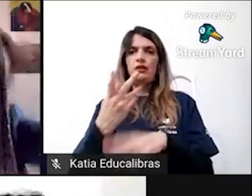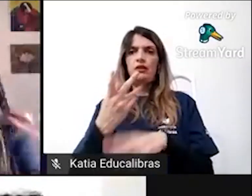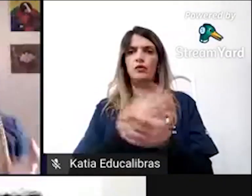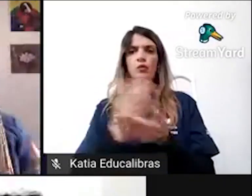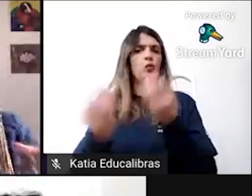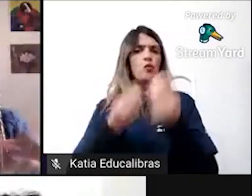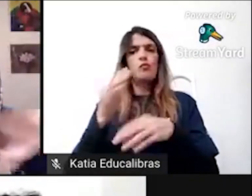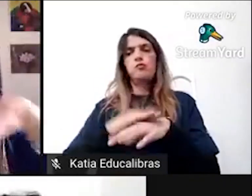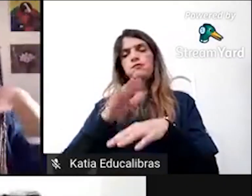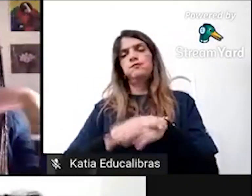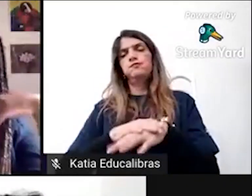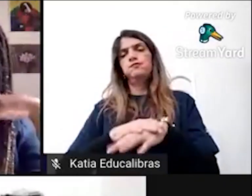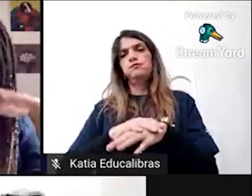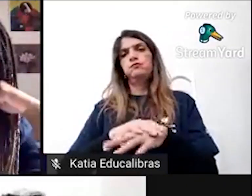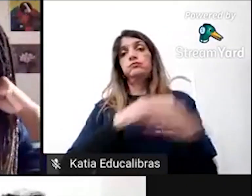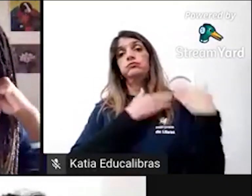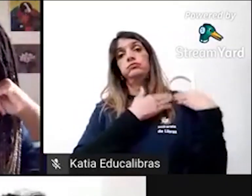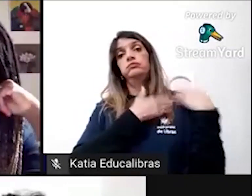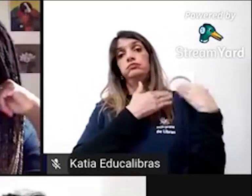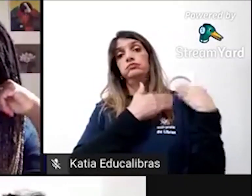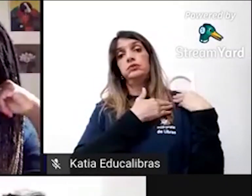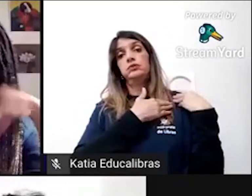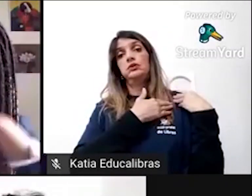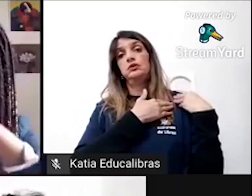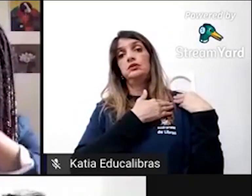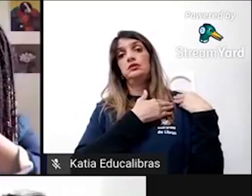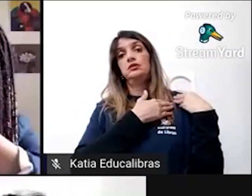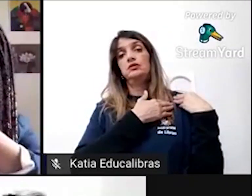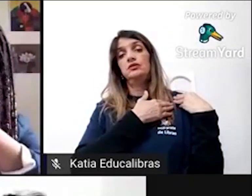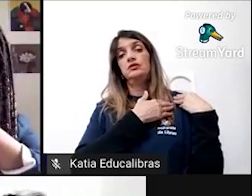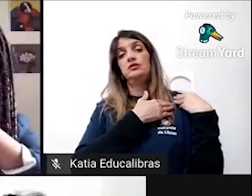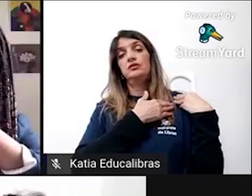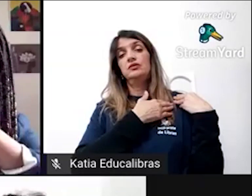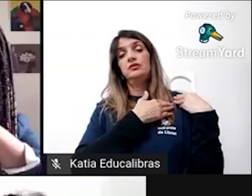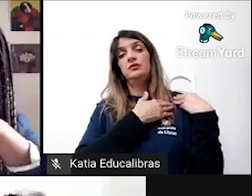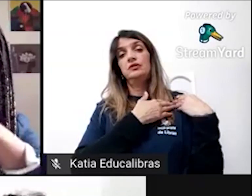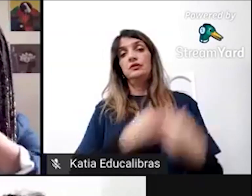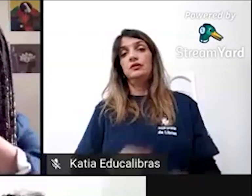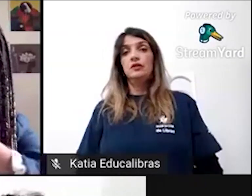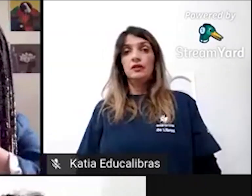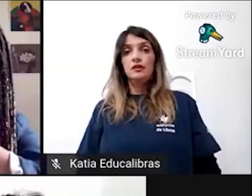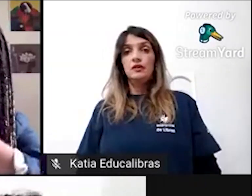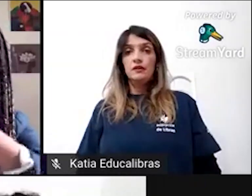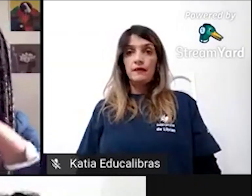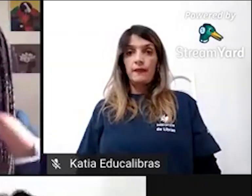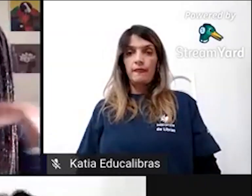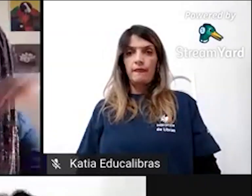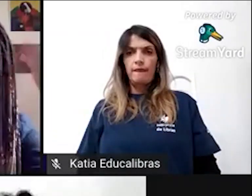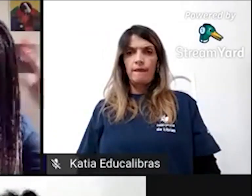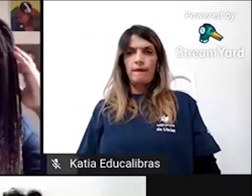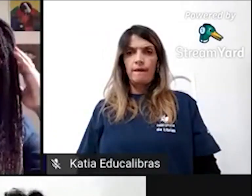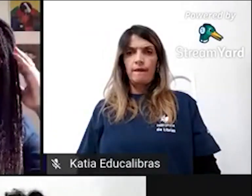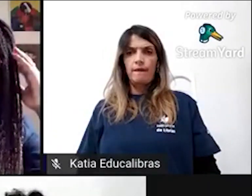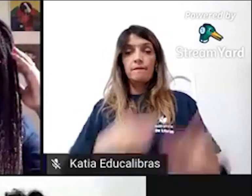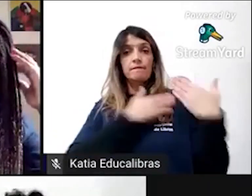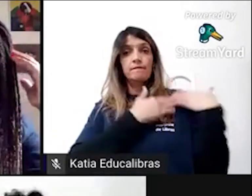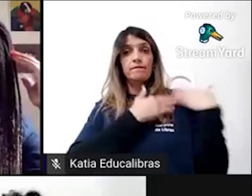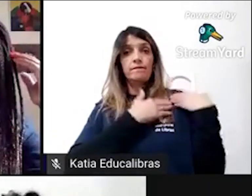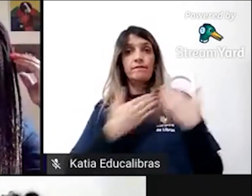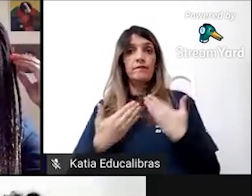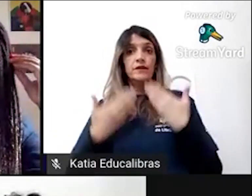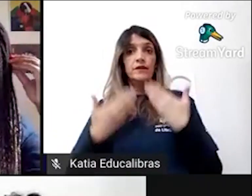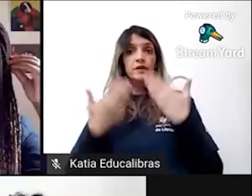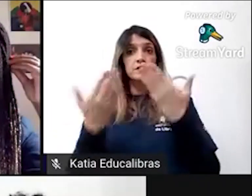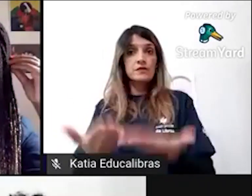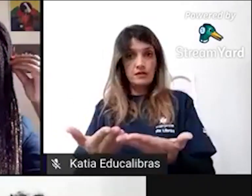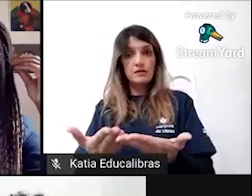é responsabilidade agora, né, de mais de vocês do que nós. A nossa responsabilidade é oferecer as